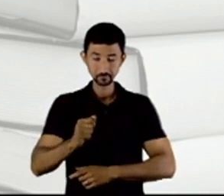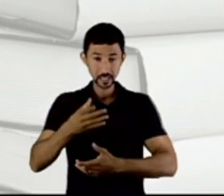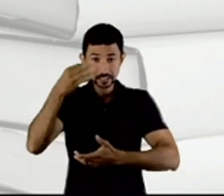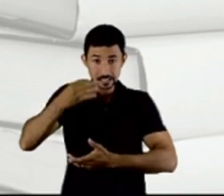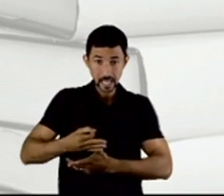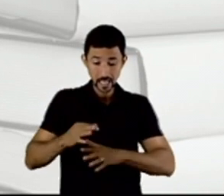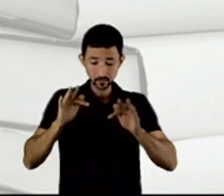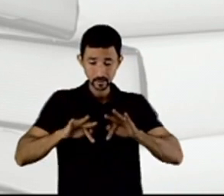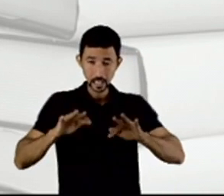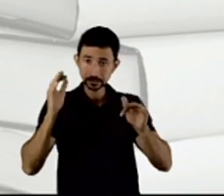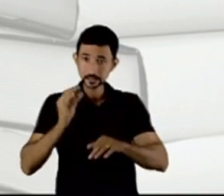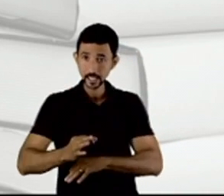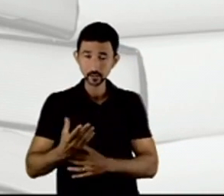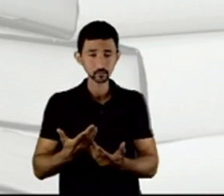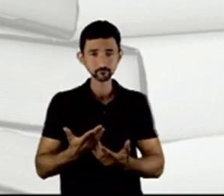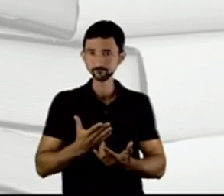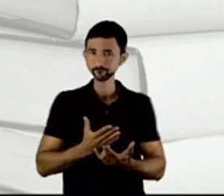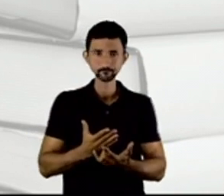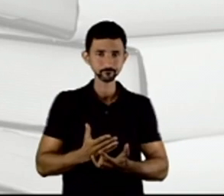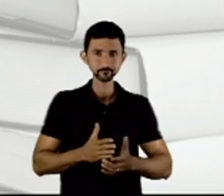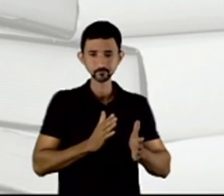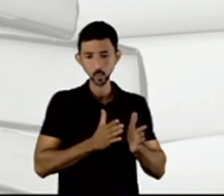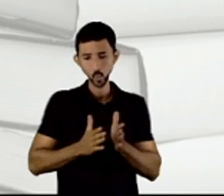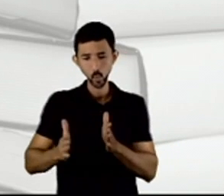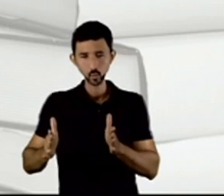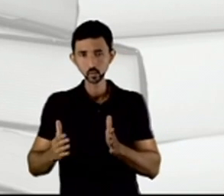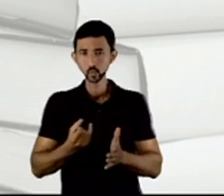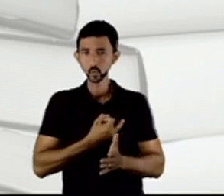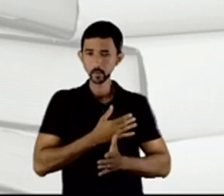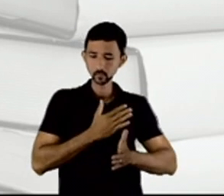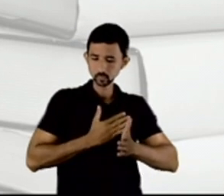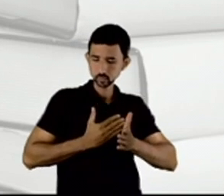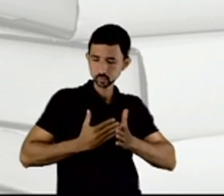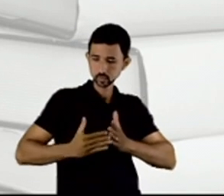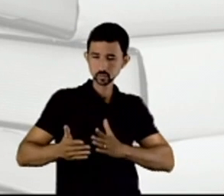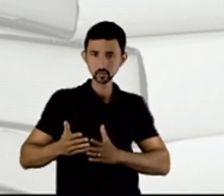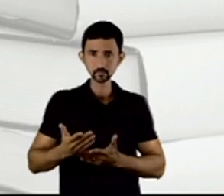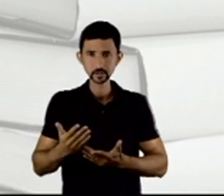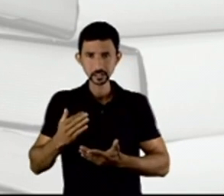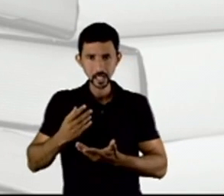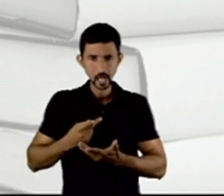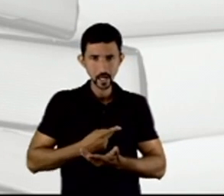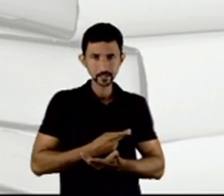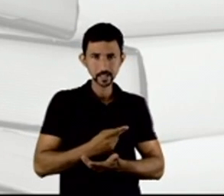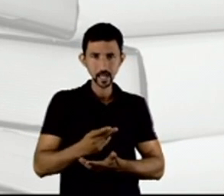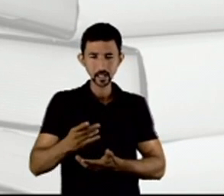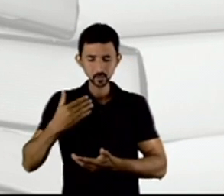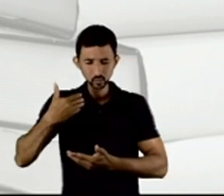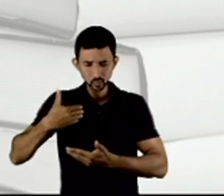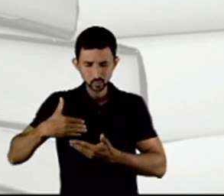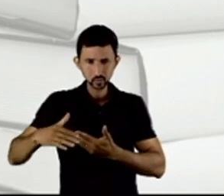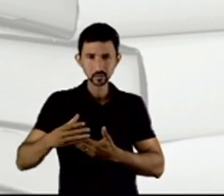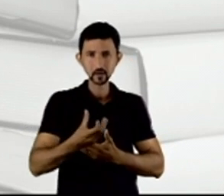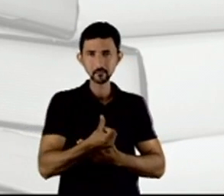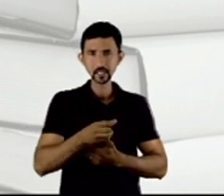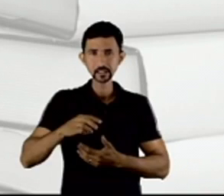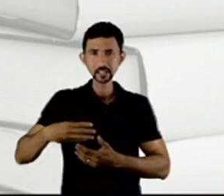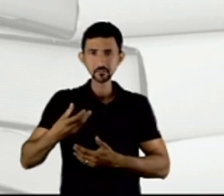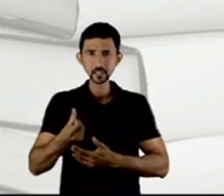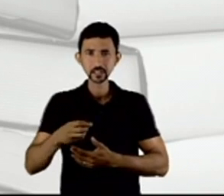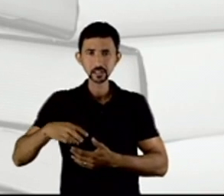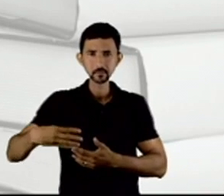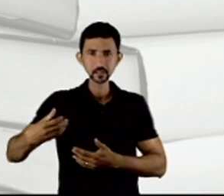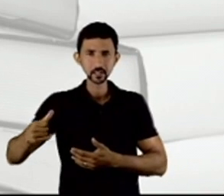né? A representação decimal, ela é infinita. Esse 63, 63, 63 vai se repetir